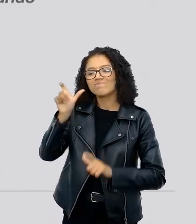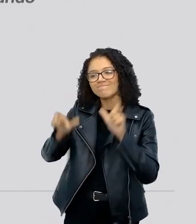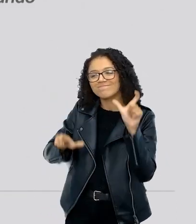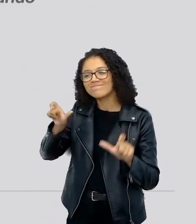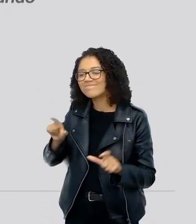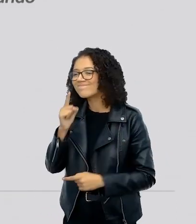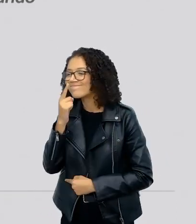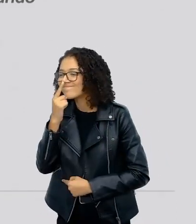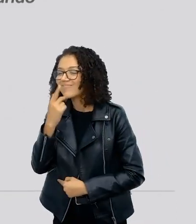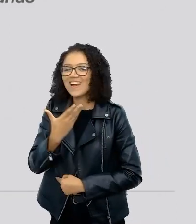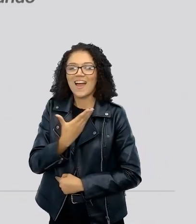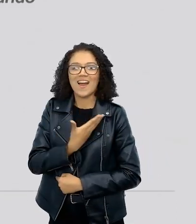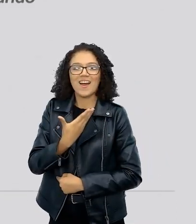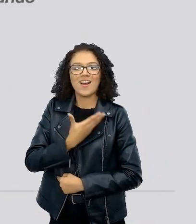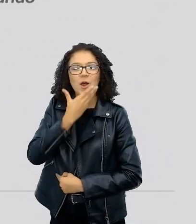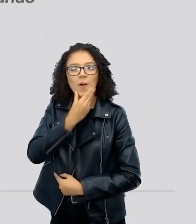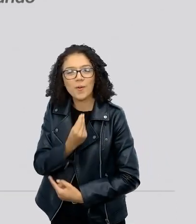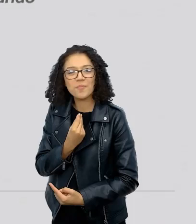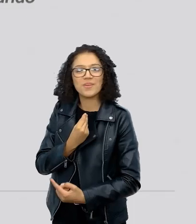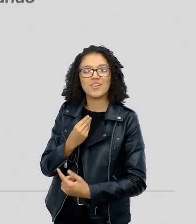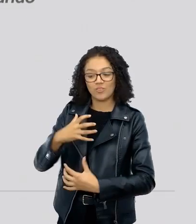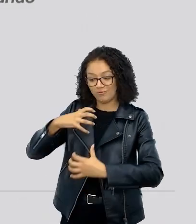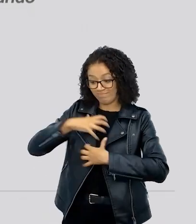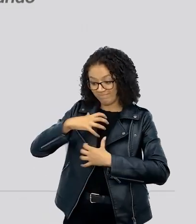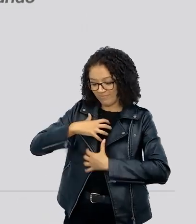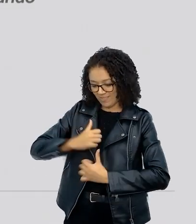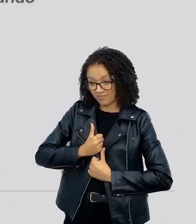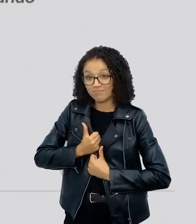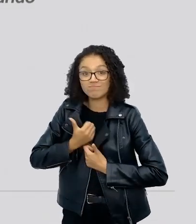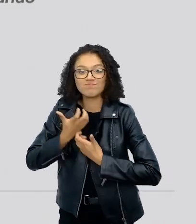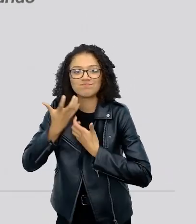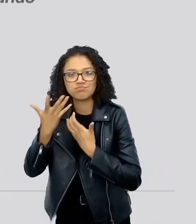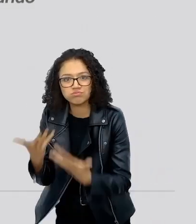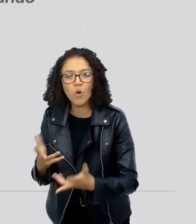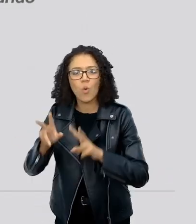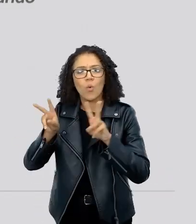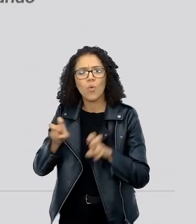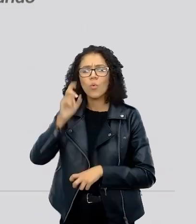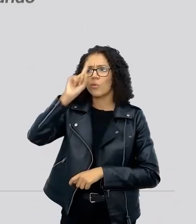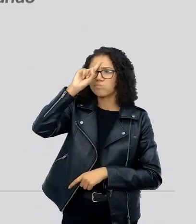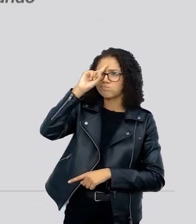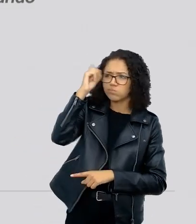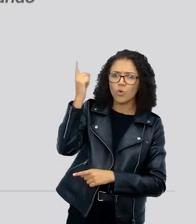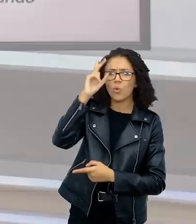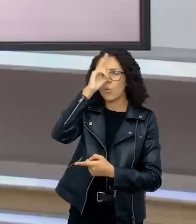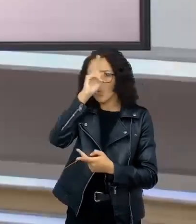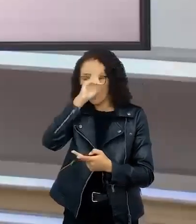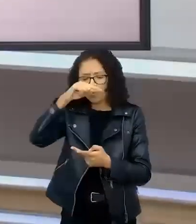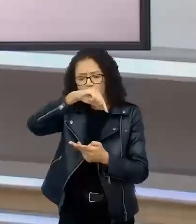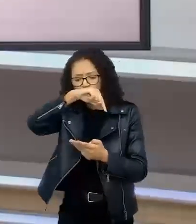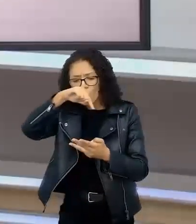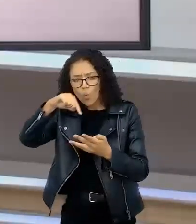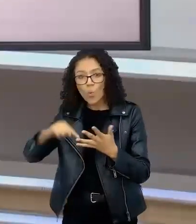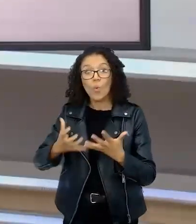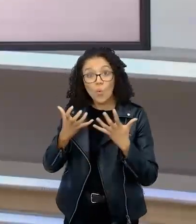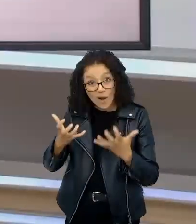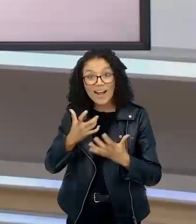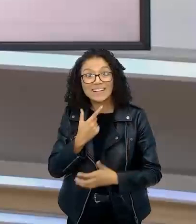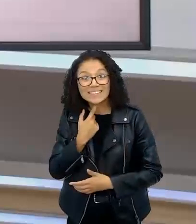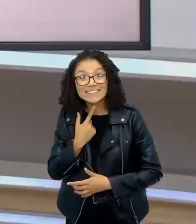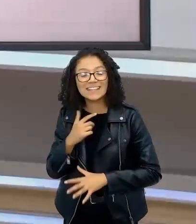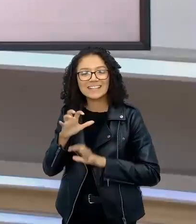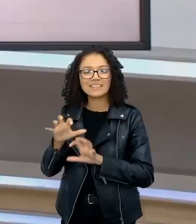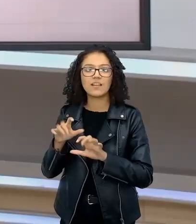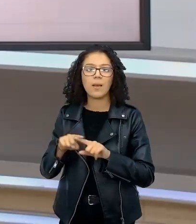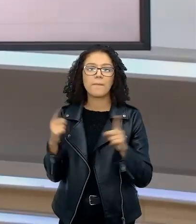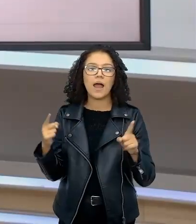para expressar mais afeto, para poder falar sobre seus sentimentos, sobre as suas dúvidas. Os homens gostariam de poder fazer isso, mas